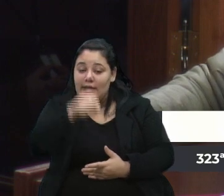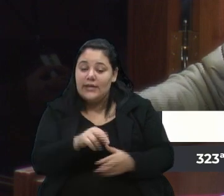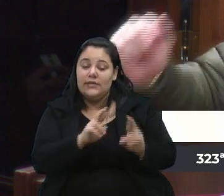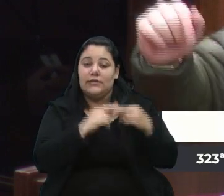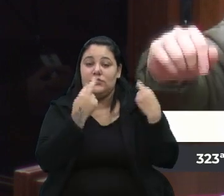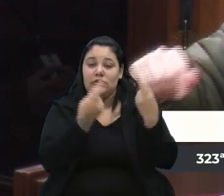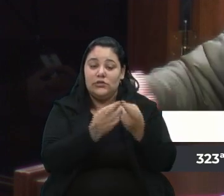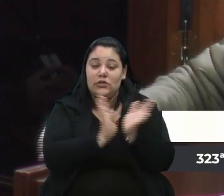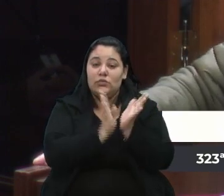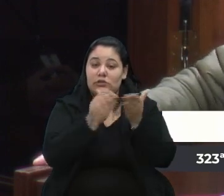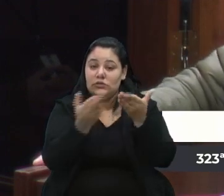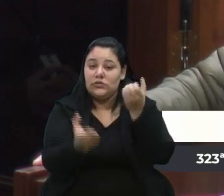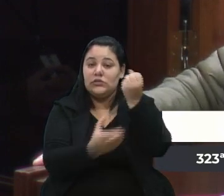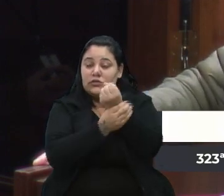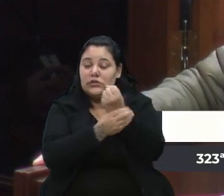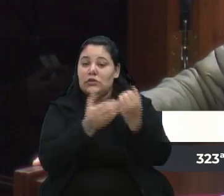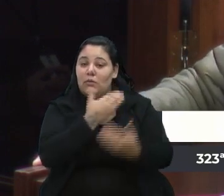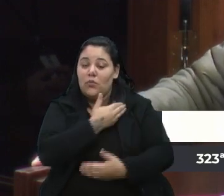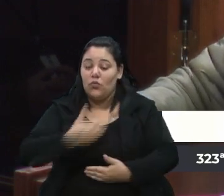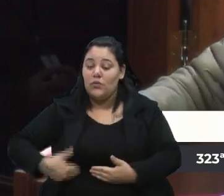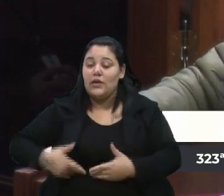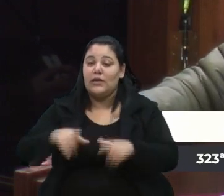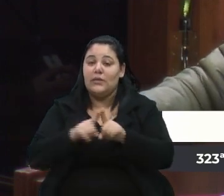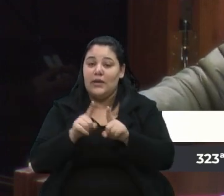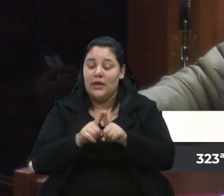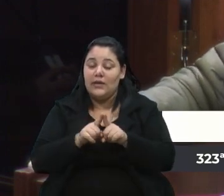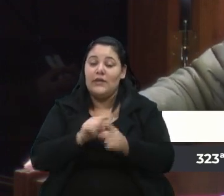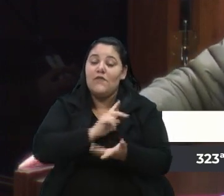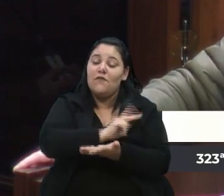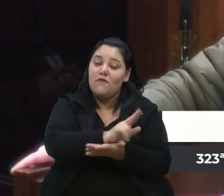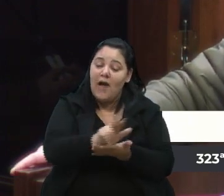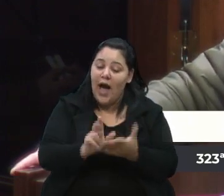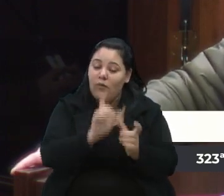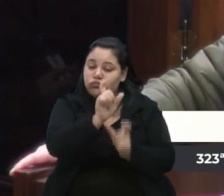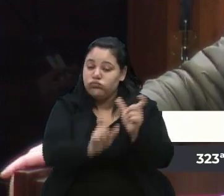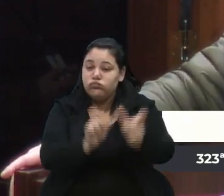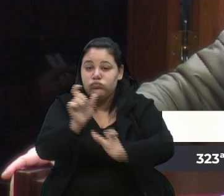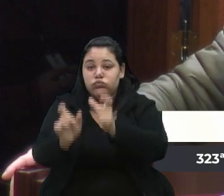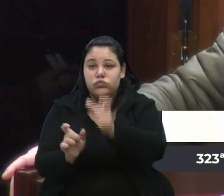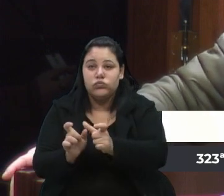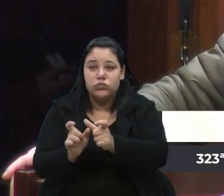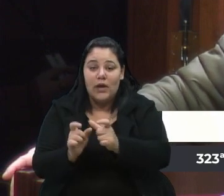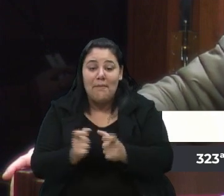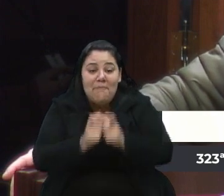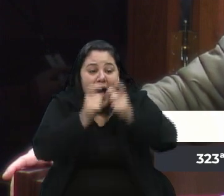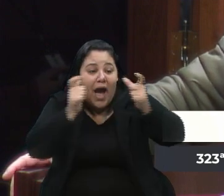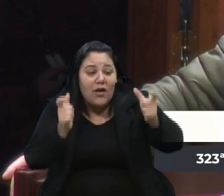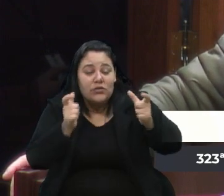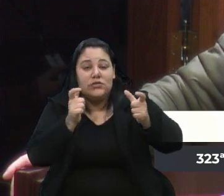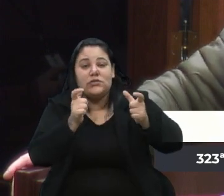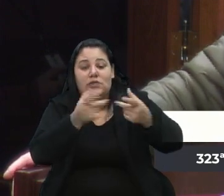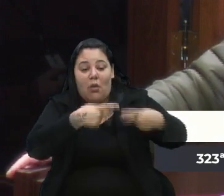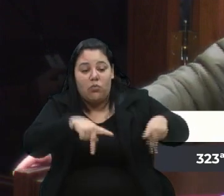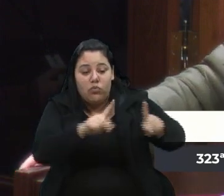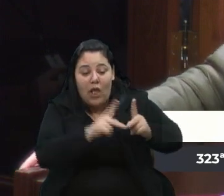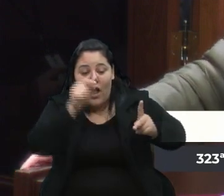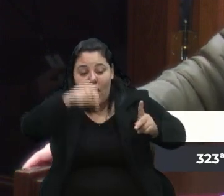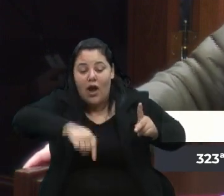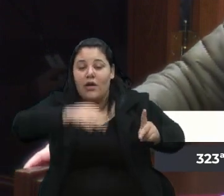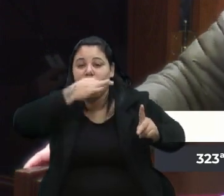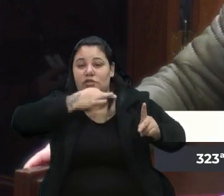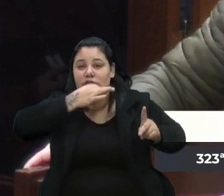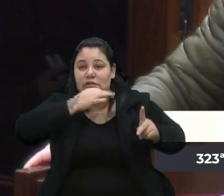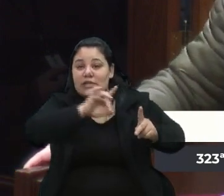da comissão de Segurança Pública que diversas pessoas a maioria da população consciência acaba não